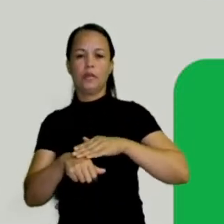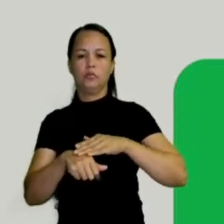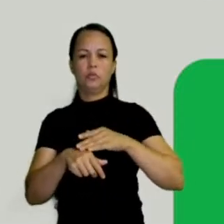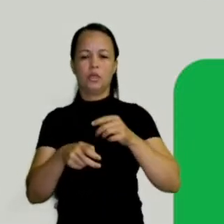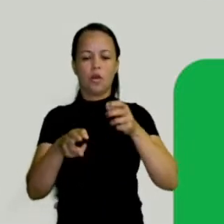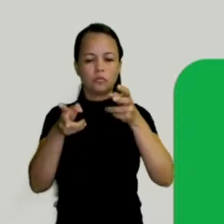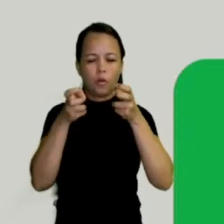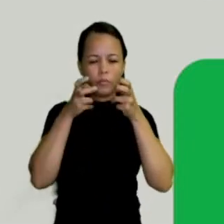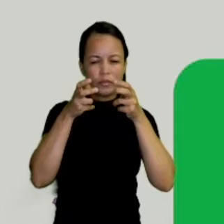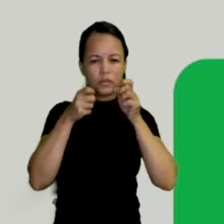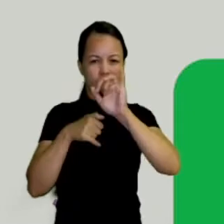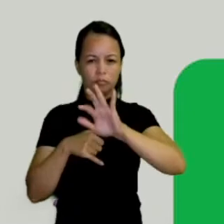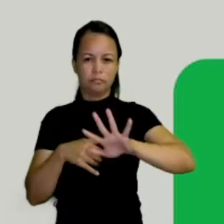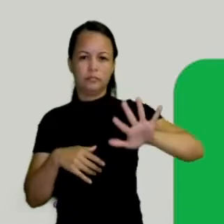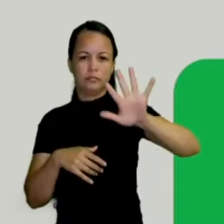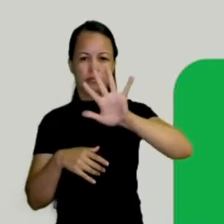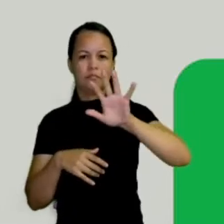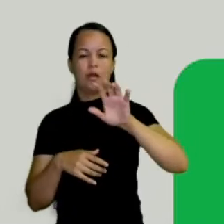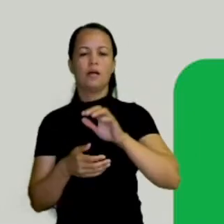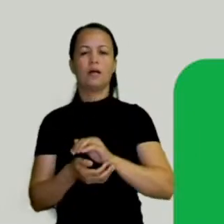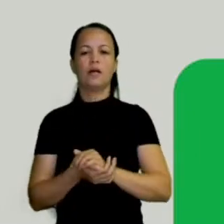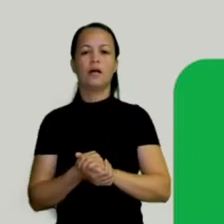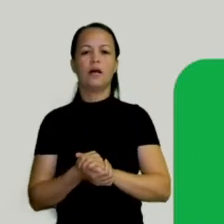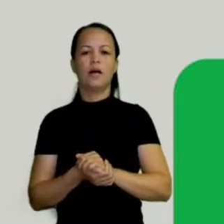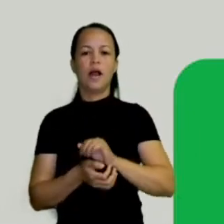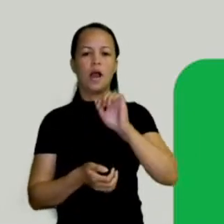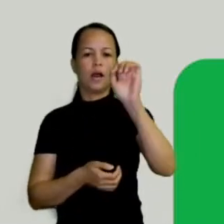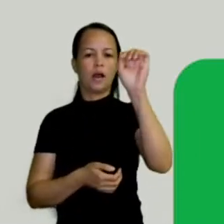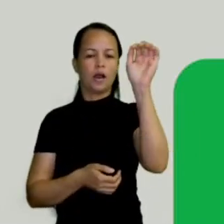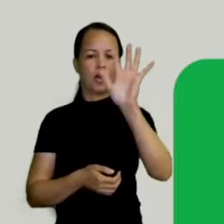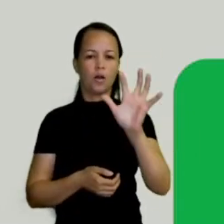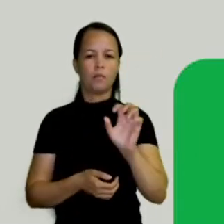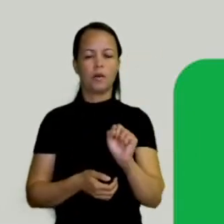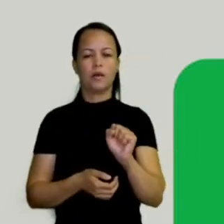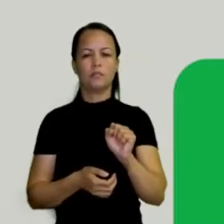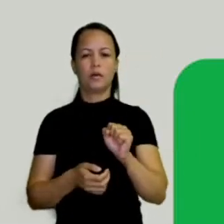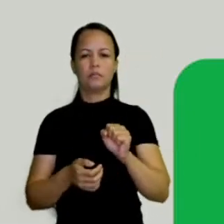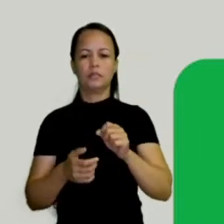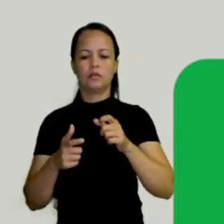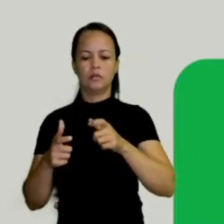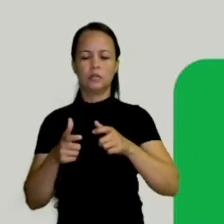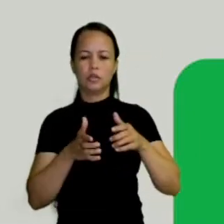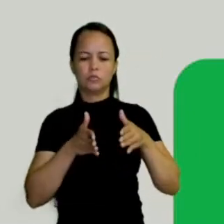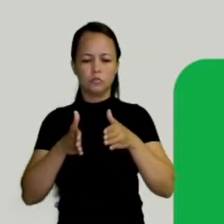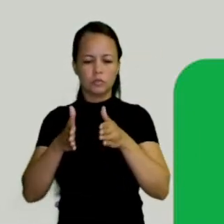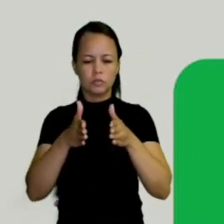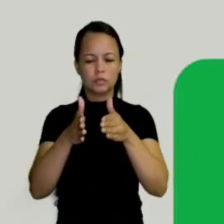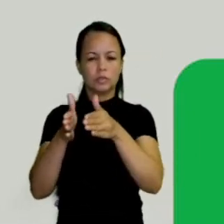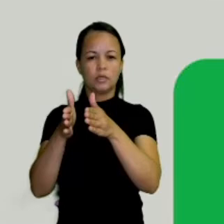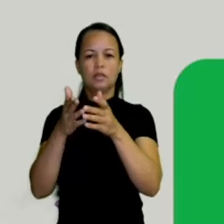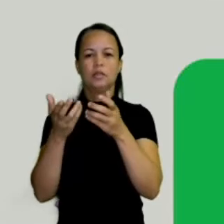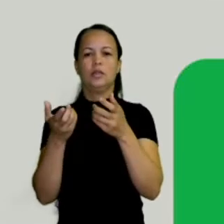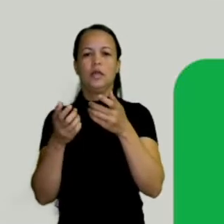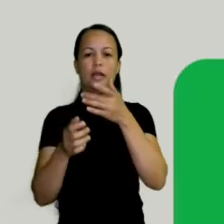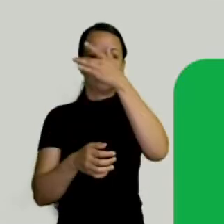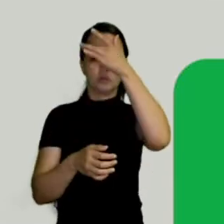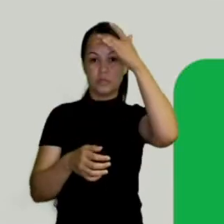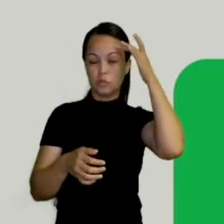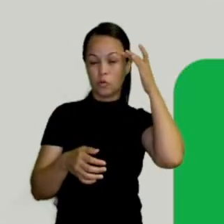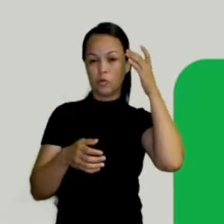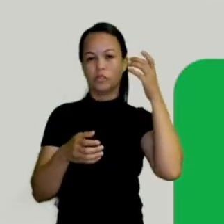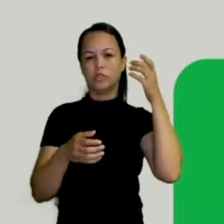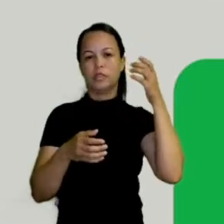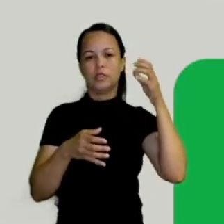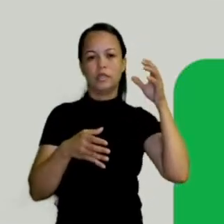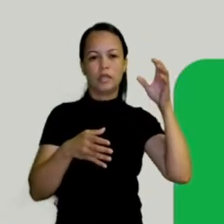o mapa, a gente vai analisar os tráficos que eram as pessoas que eram